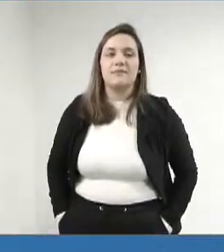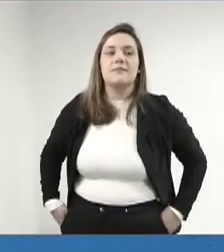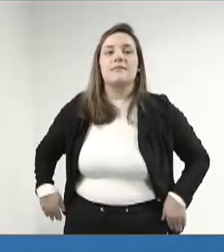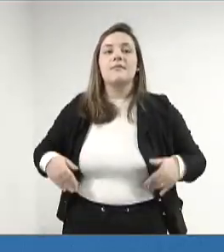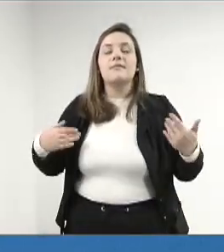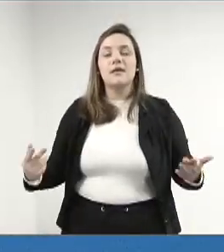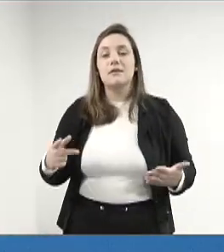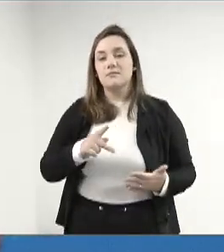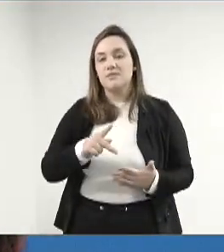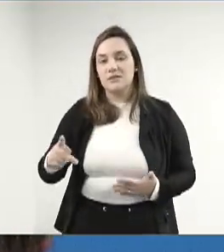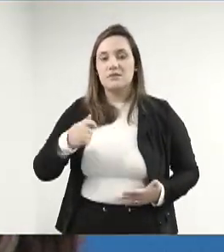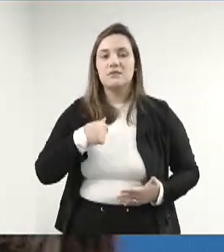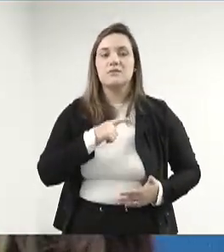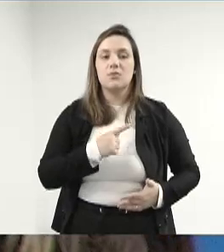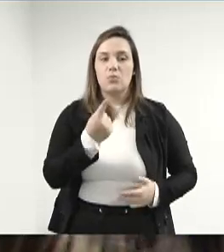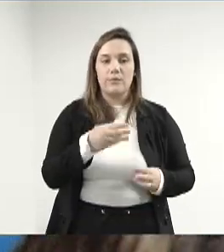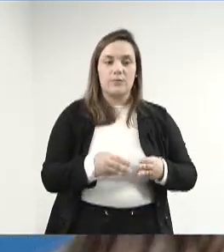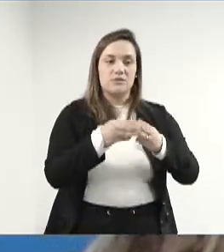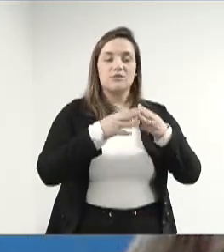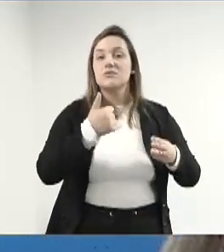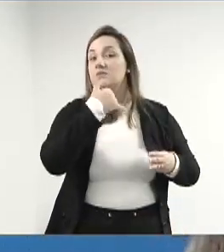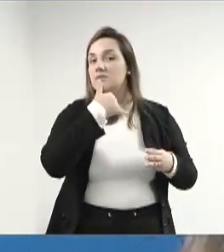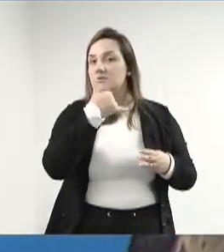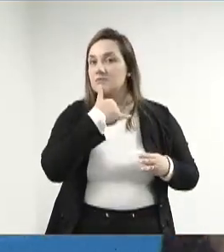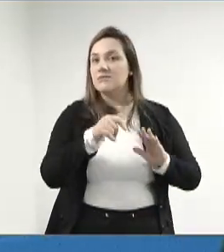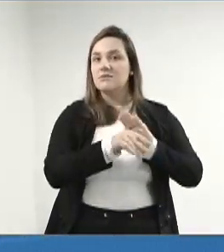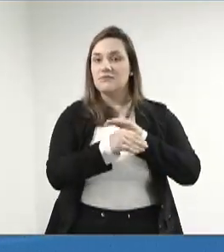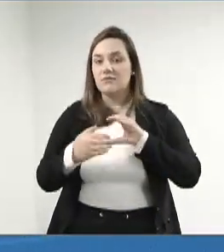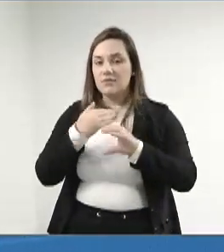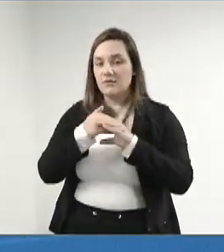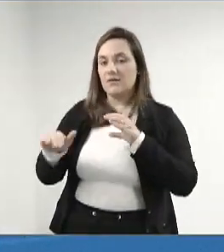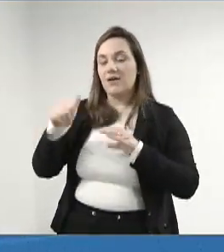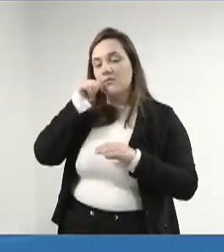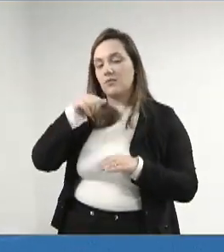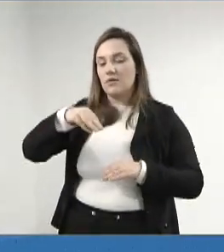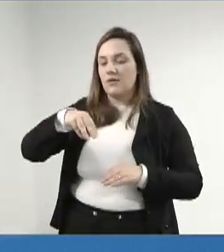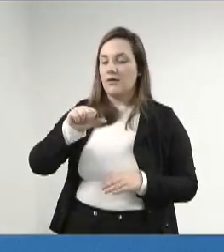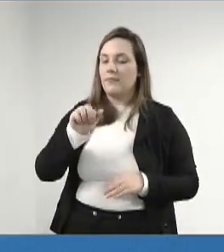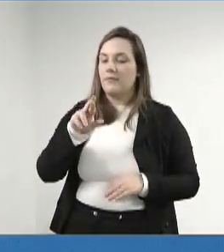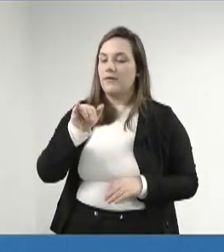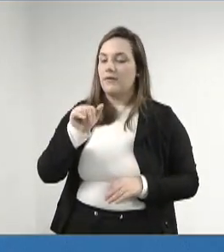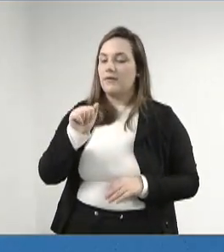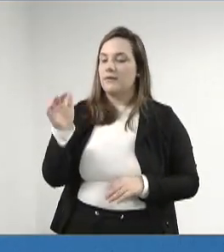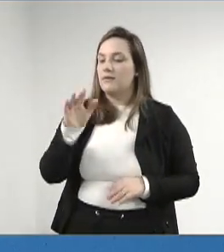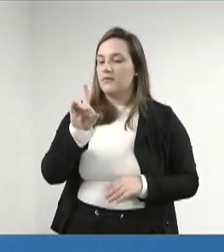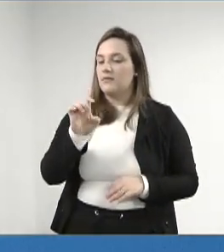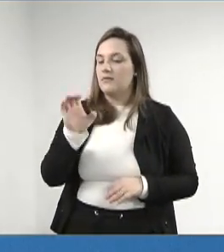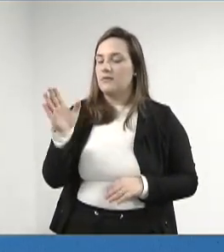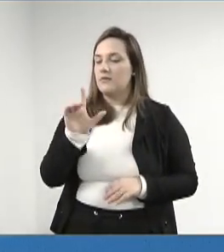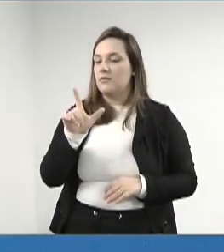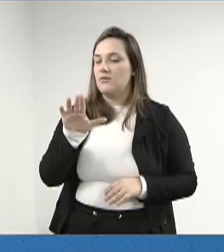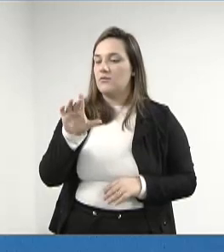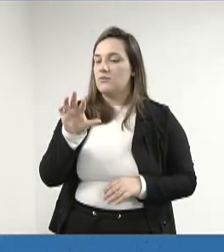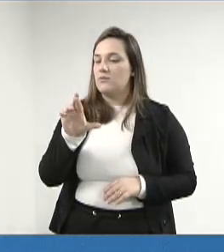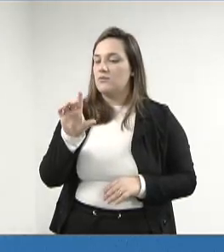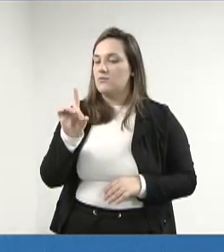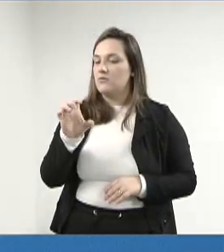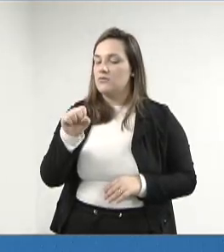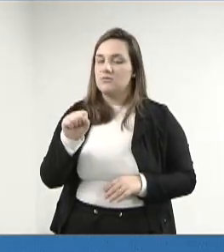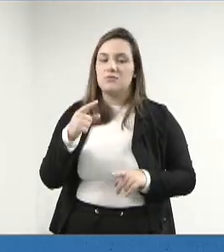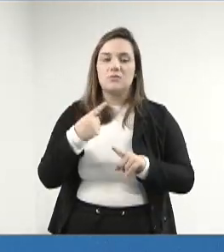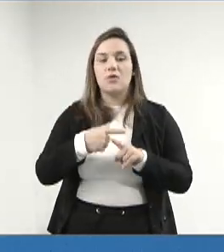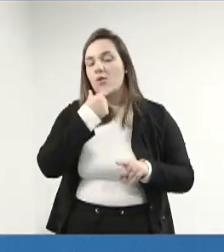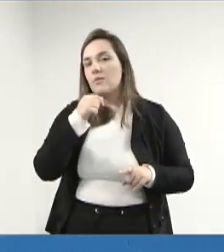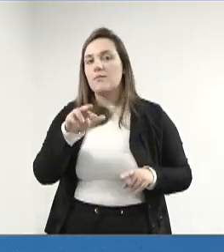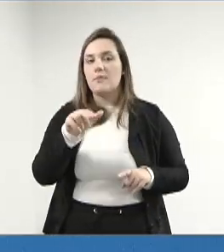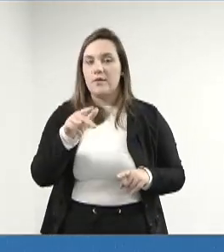Senhor presidente, uma moção de pesar à senhora Maria de Lourdes Pontes, em razão do falecimento do seu irmão, senhor Antônio Cassiano